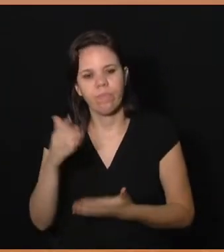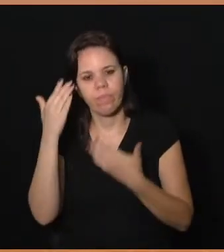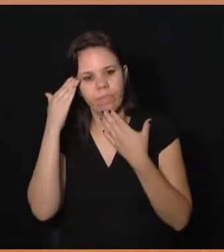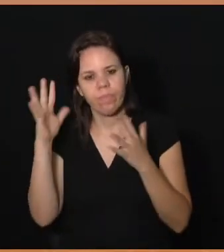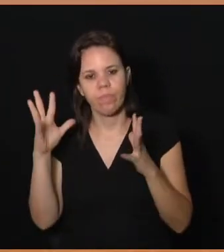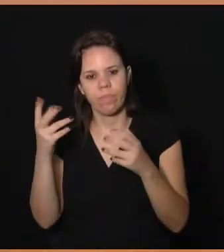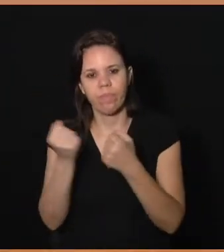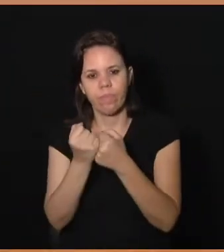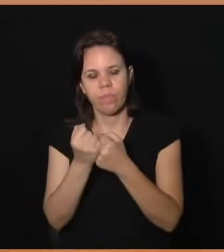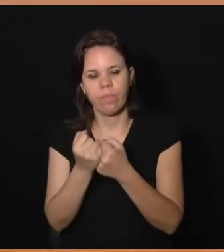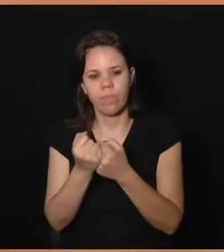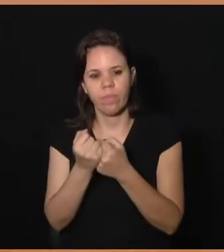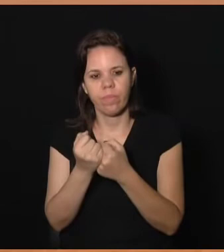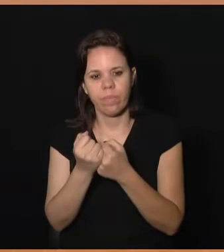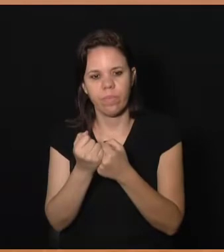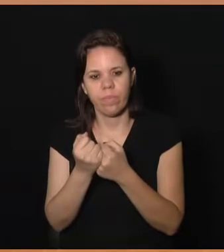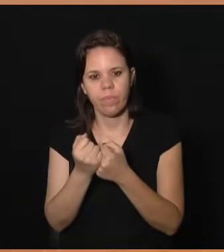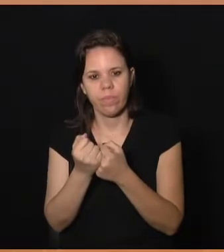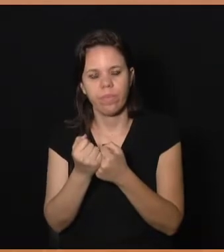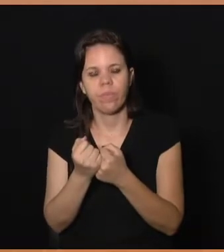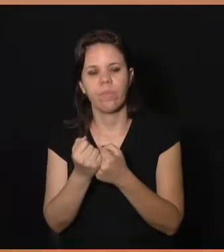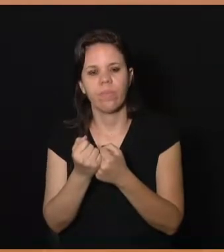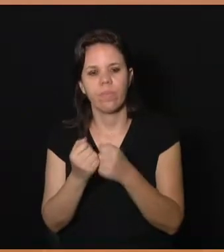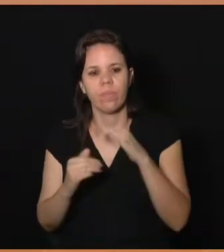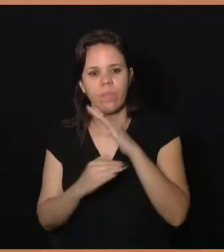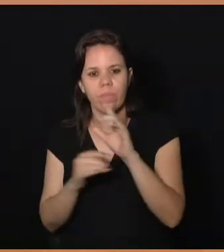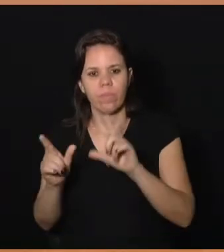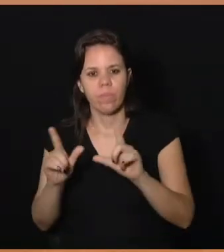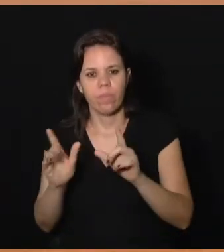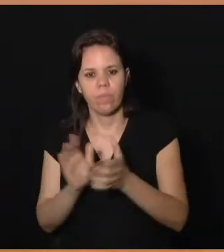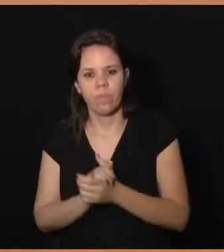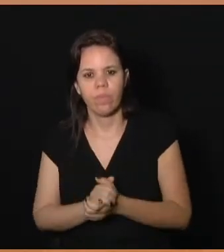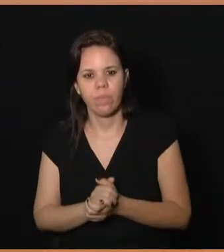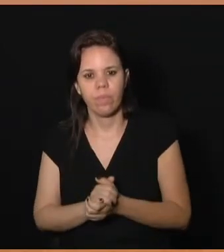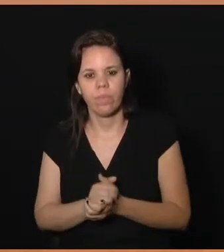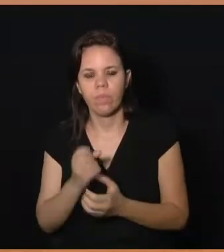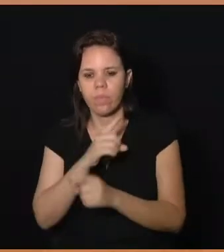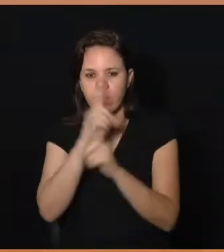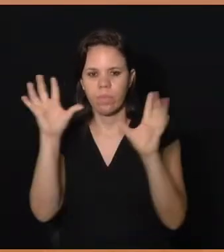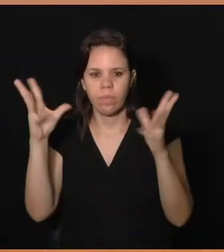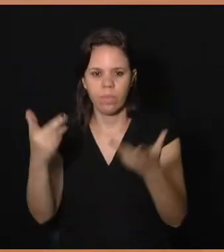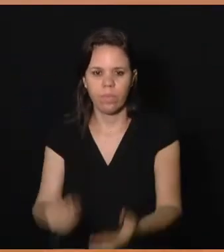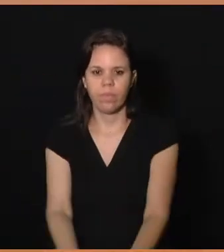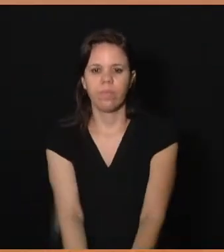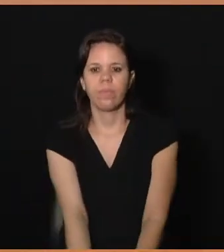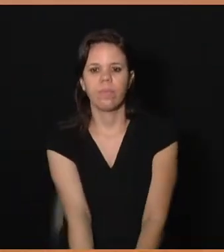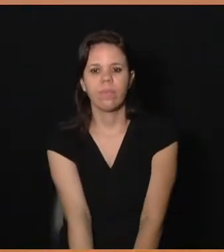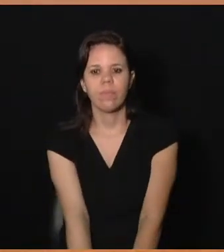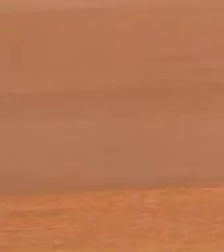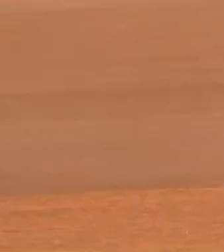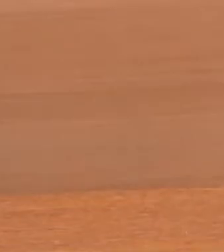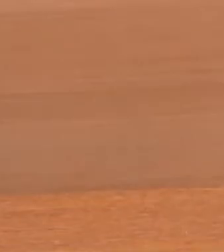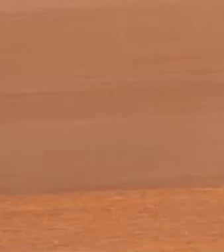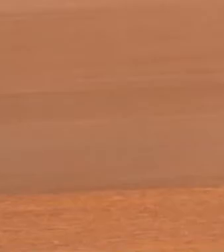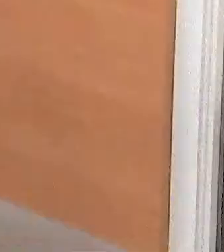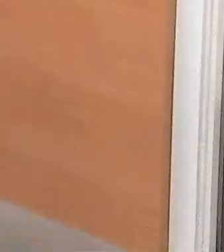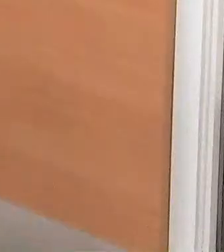ao apoio da minha assessoria, da TV Câmara, e um ótimo dia a todos.